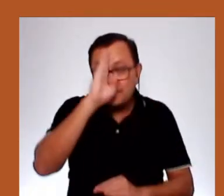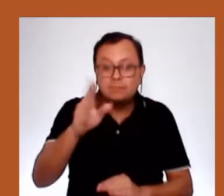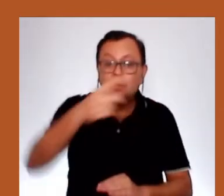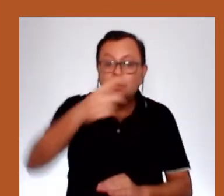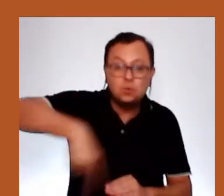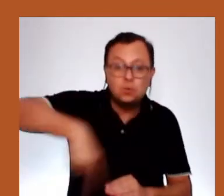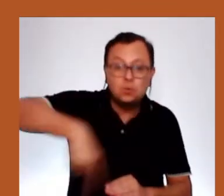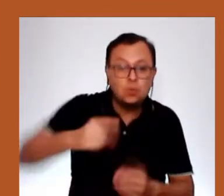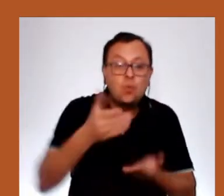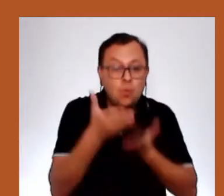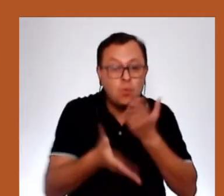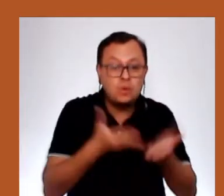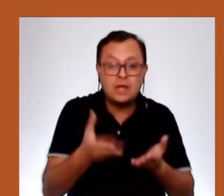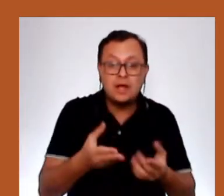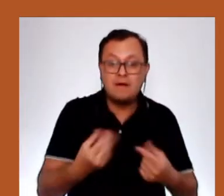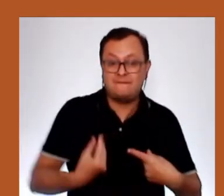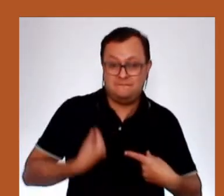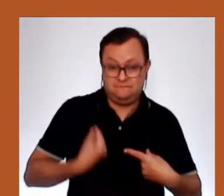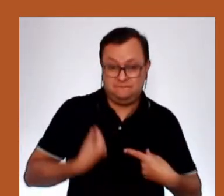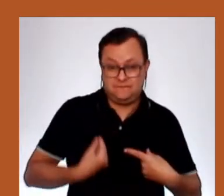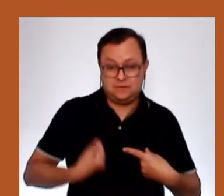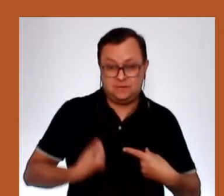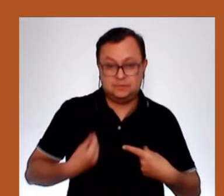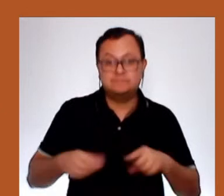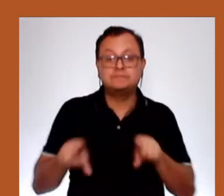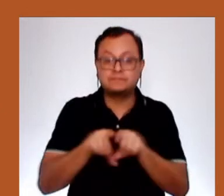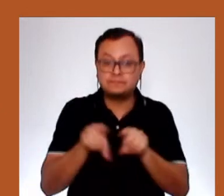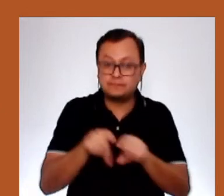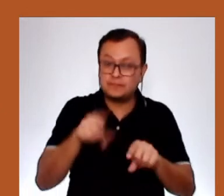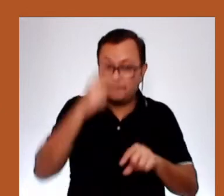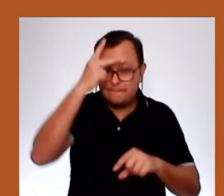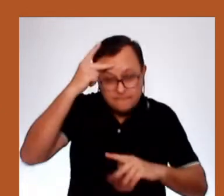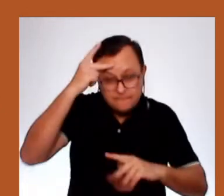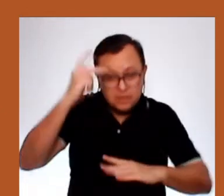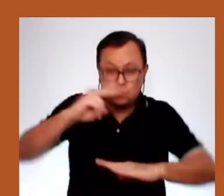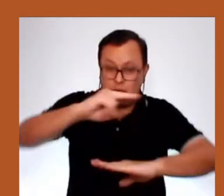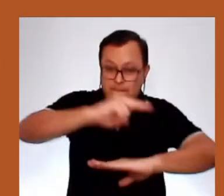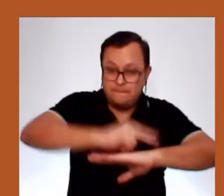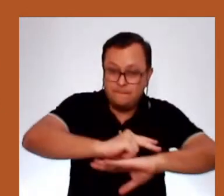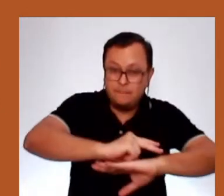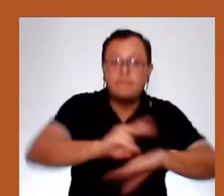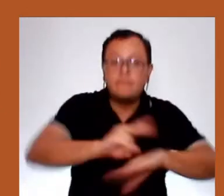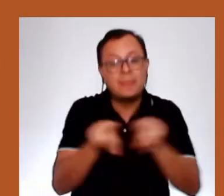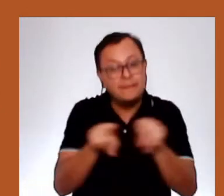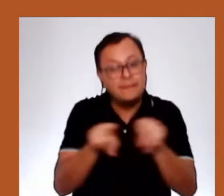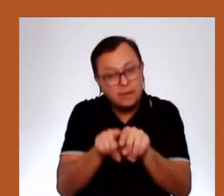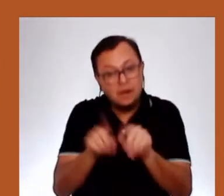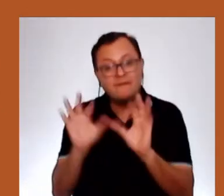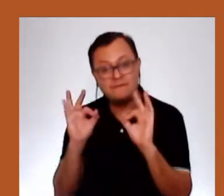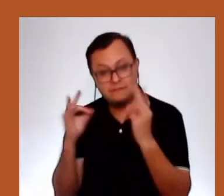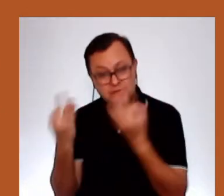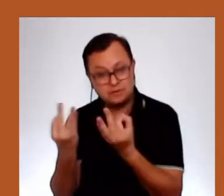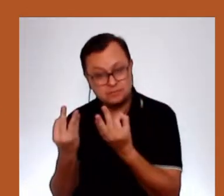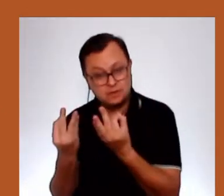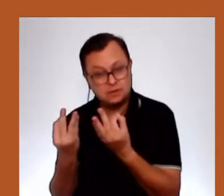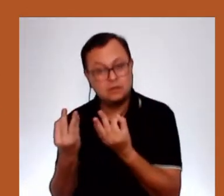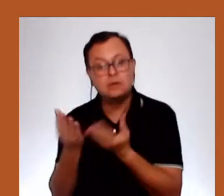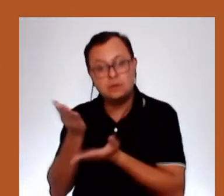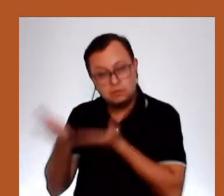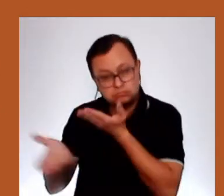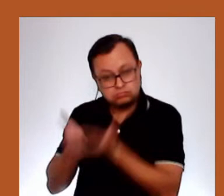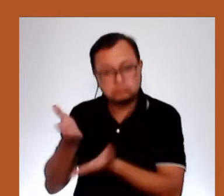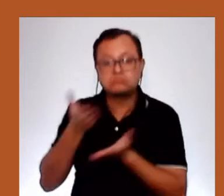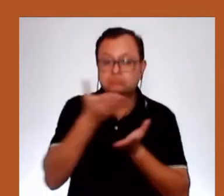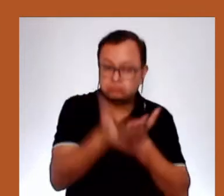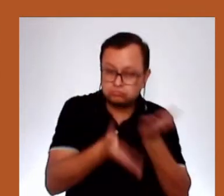vida. E paciente e família, João, são uma única unidade de atendimento. Não tem